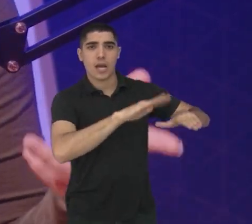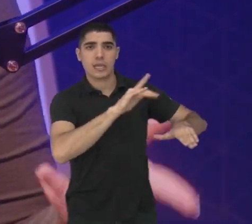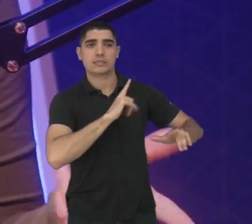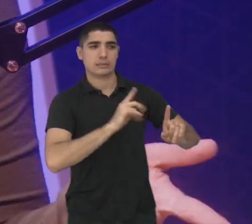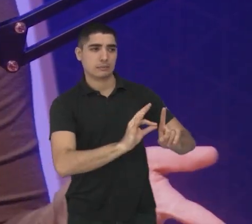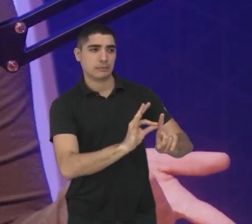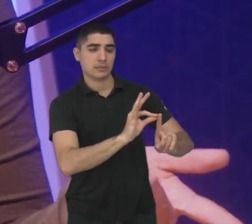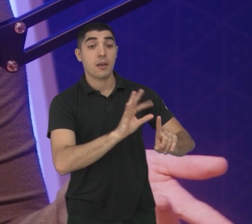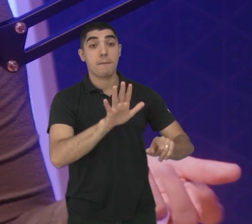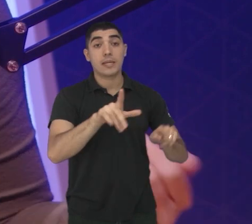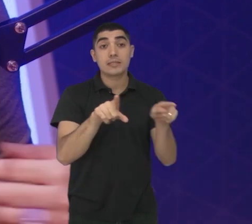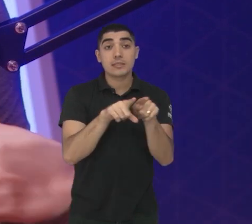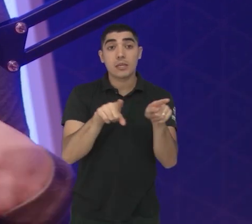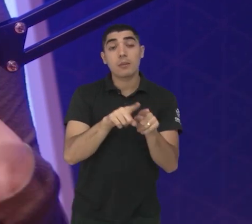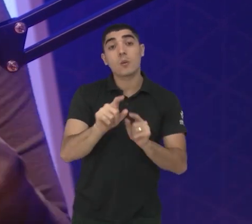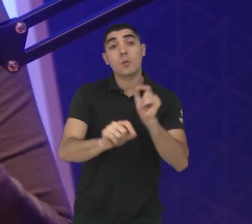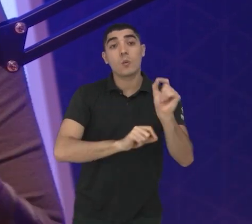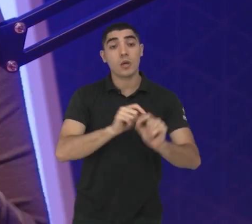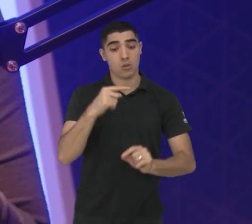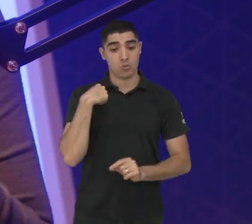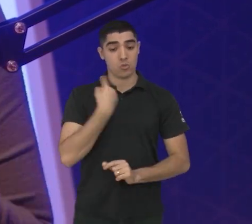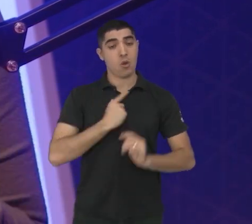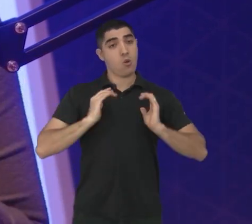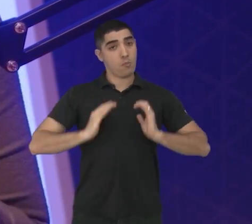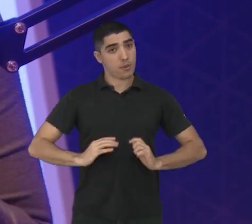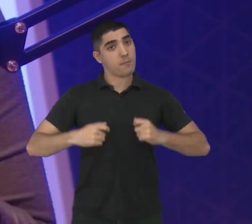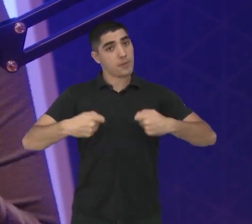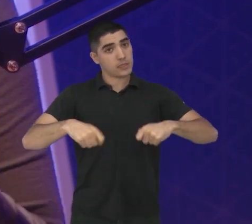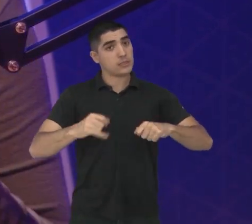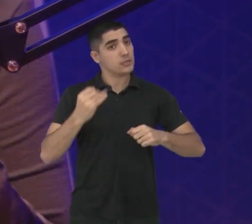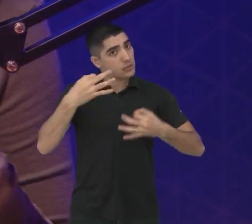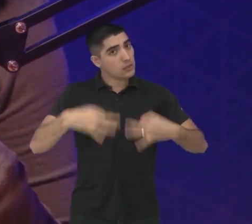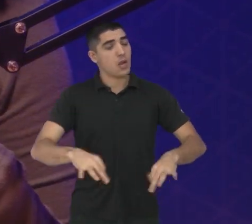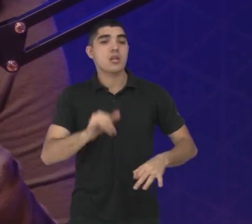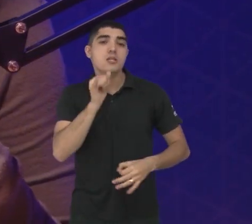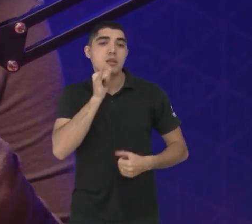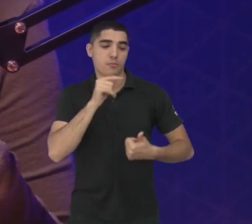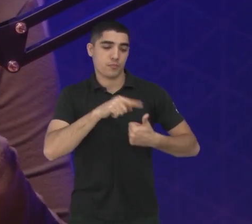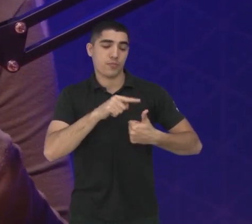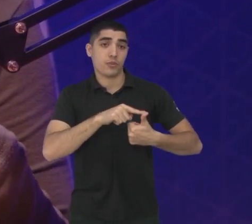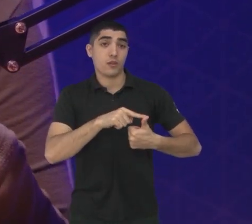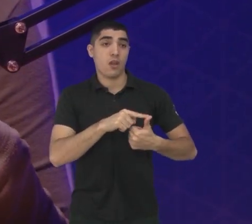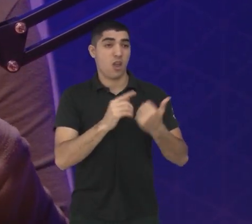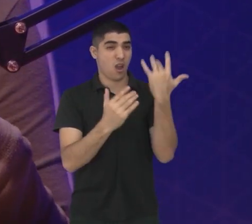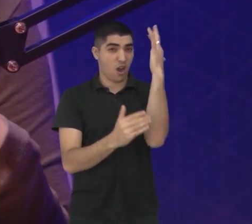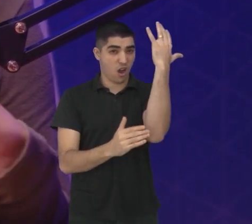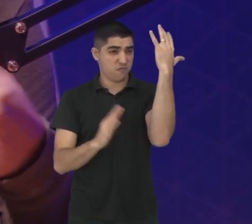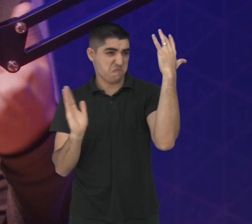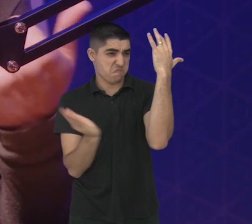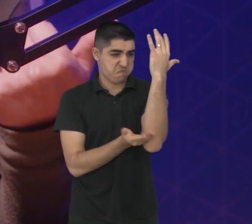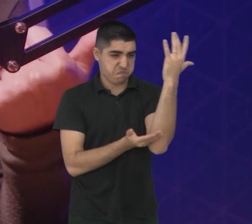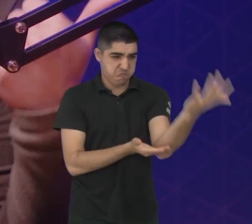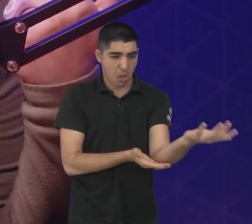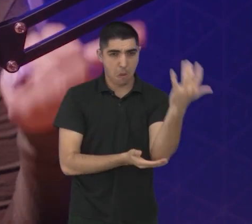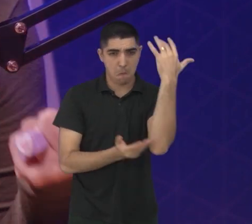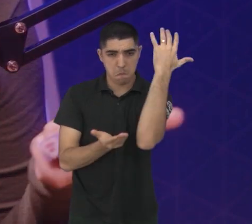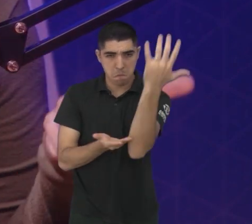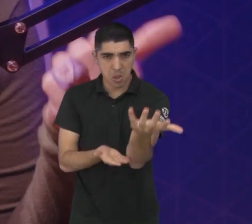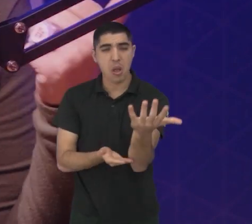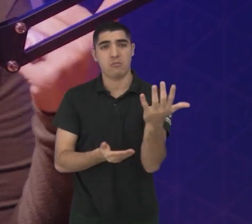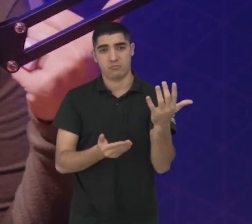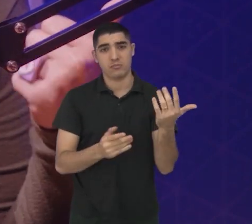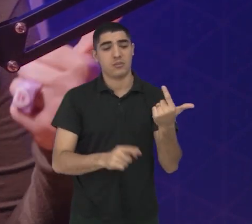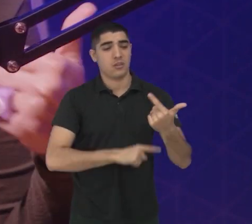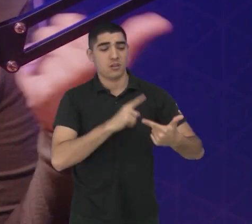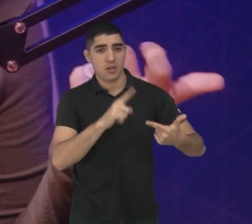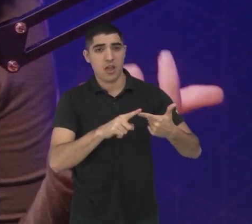mais, só que também tem o nosso comportamento. Então, por exemplo, questões como desmatamento de